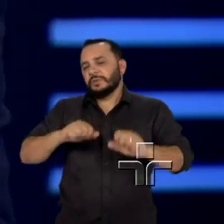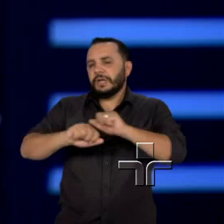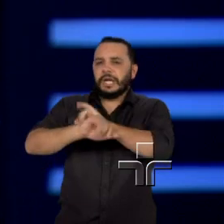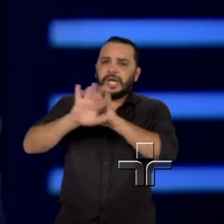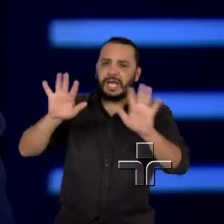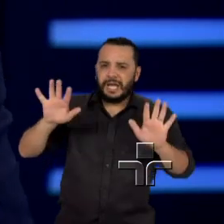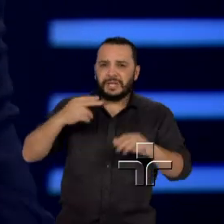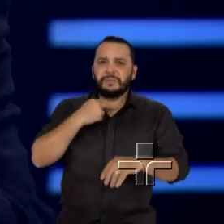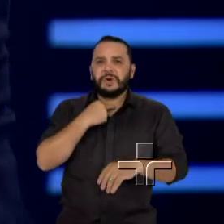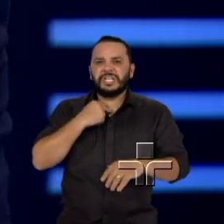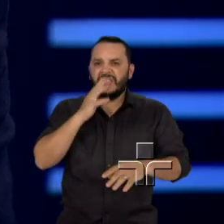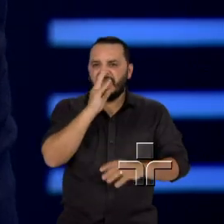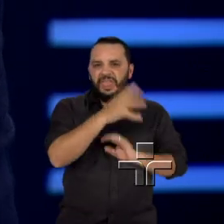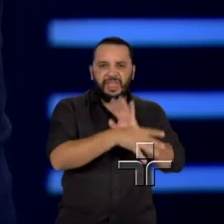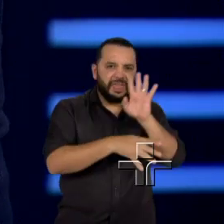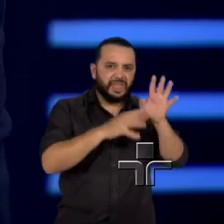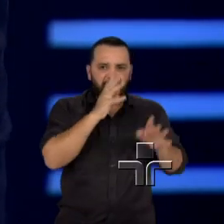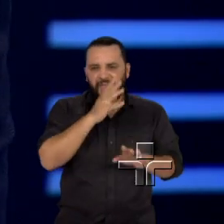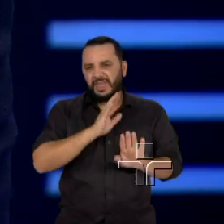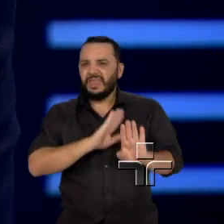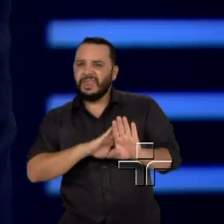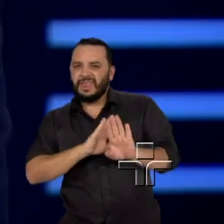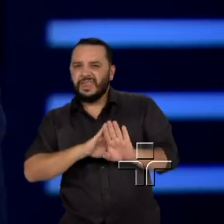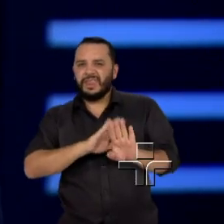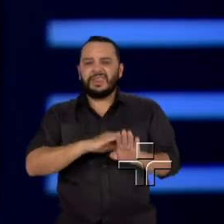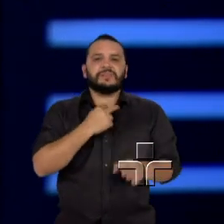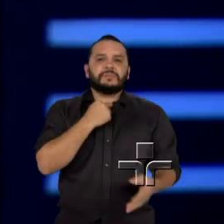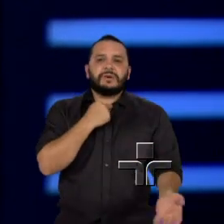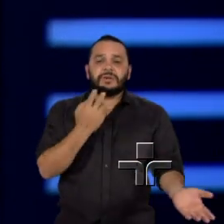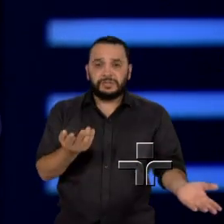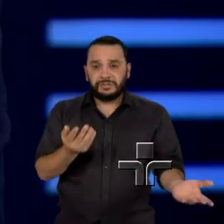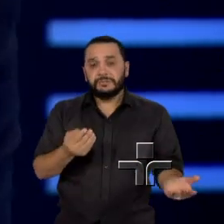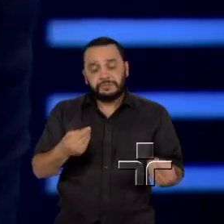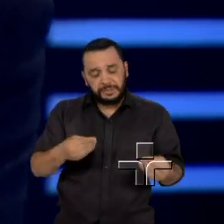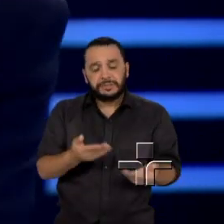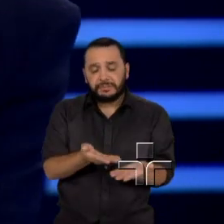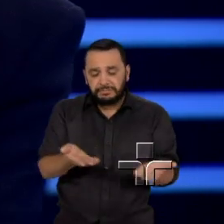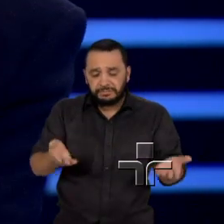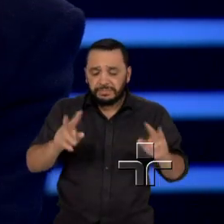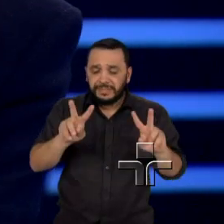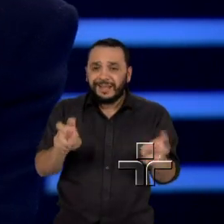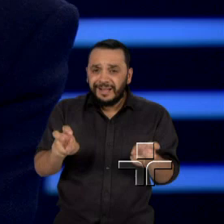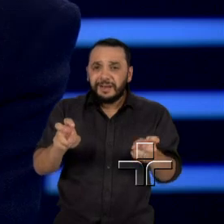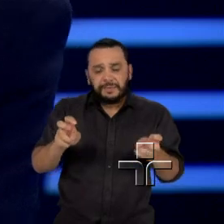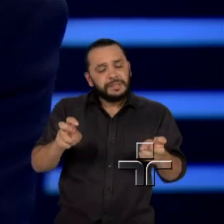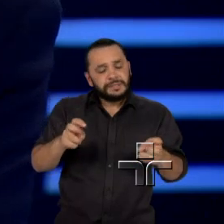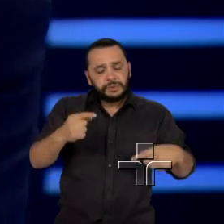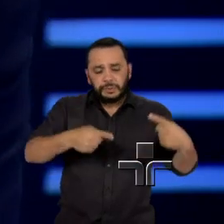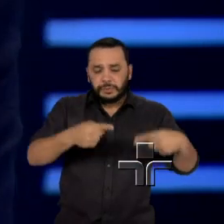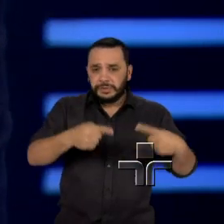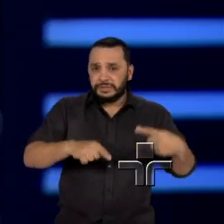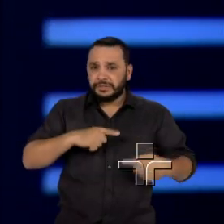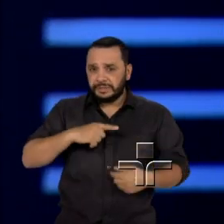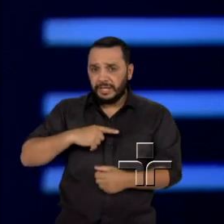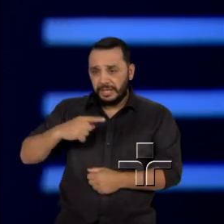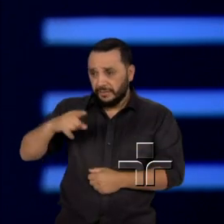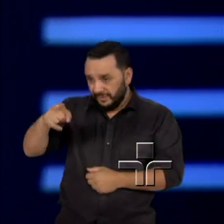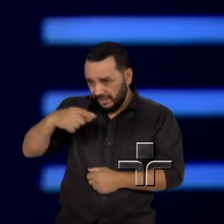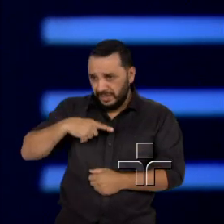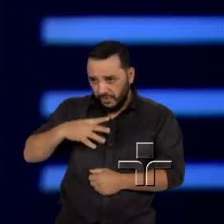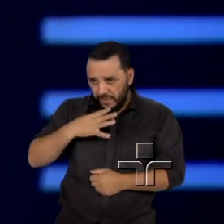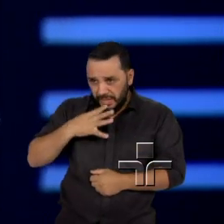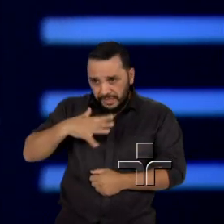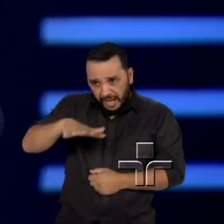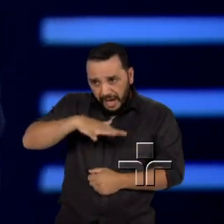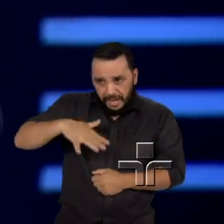não acusatória e conspiratória, etc., colocar e discutir isso. Se você tem essa convicção, e talvez conheça mais a área